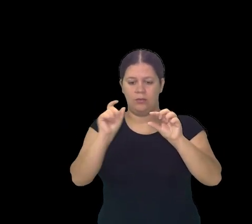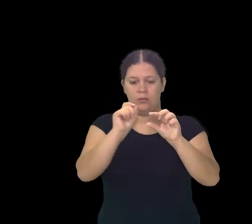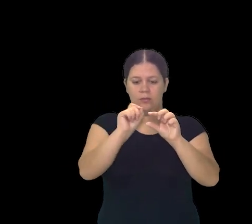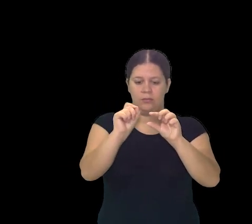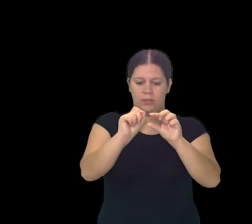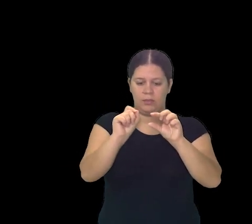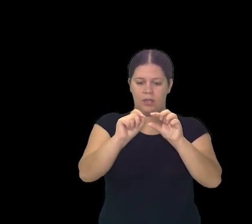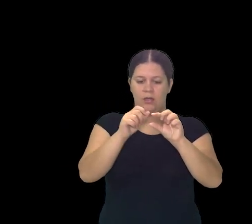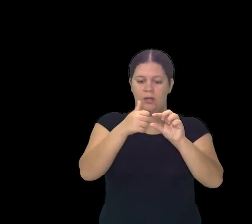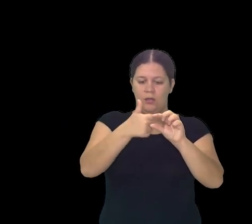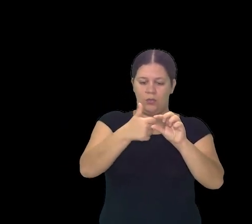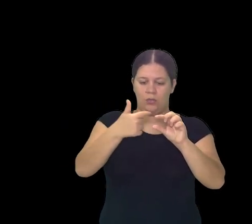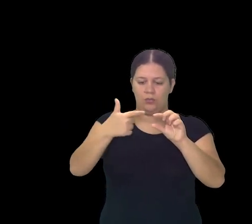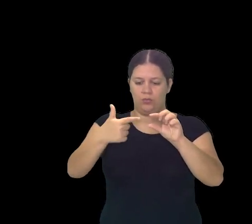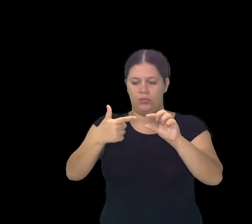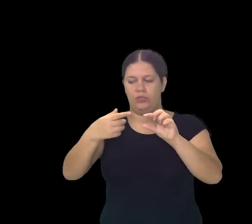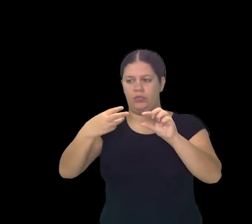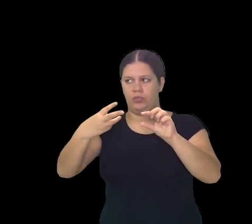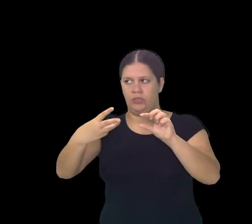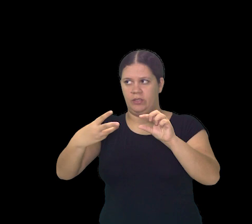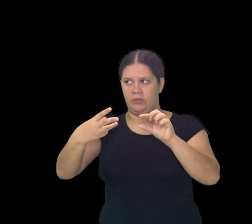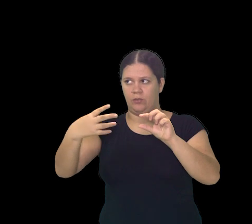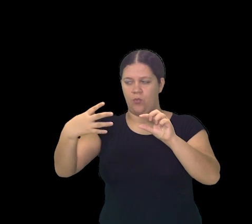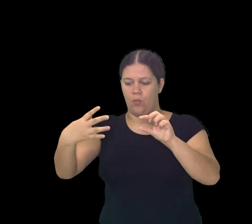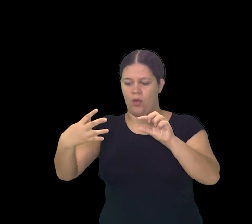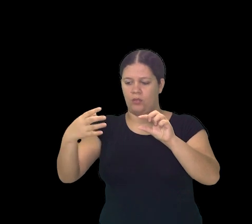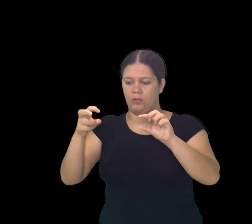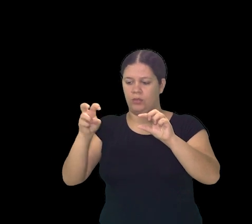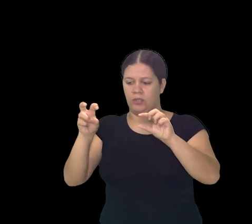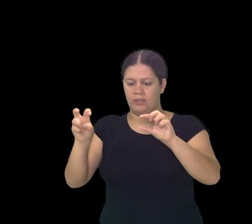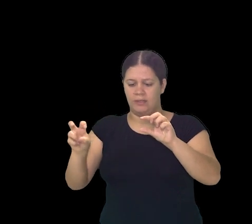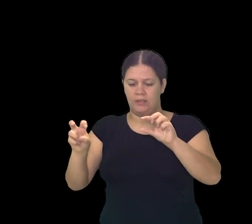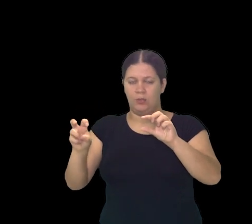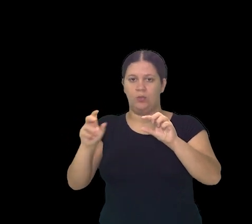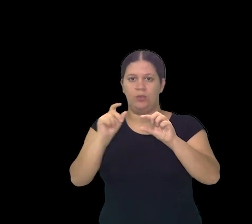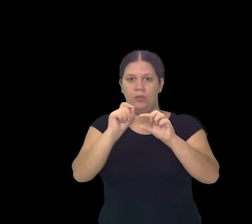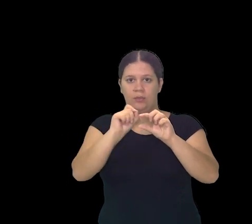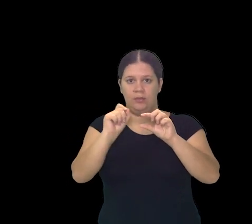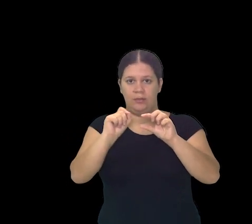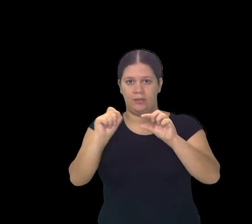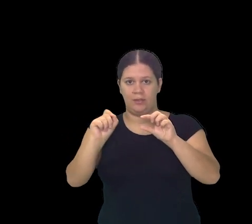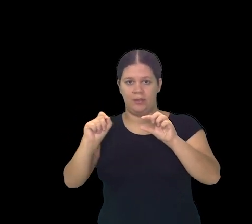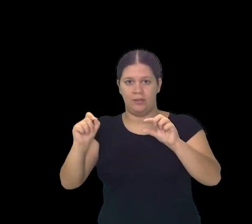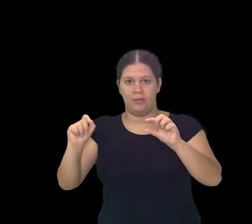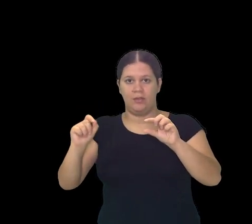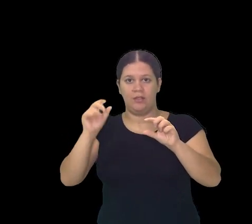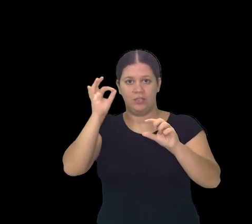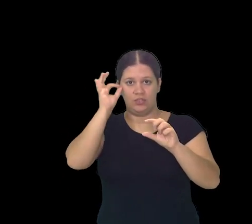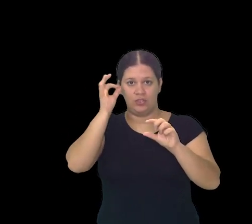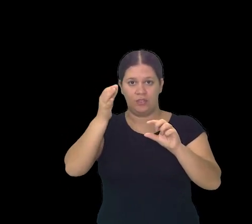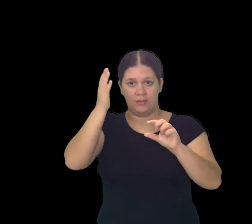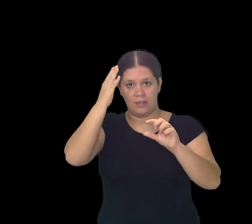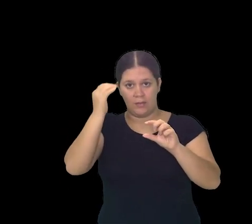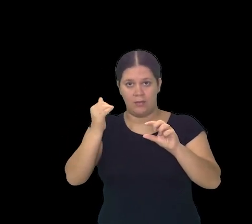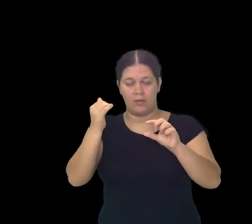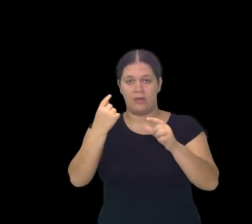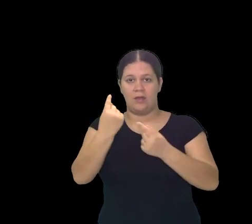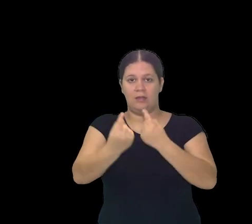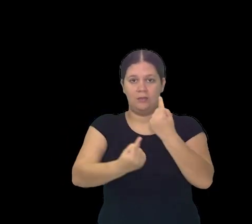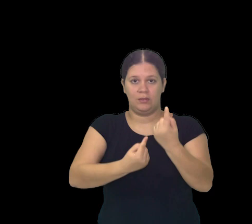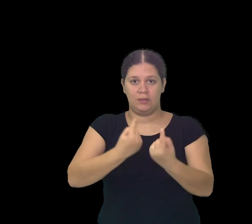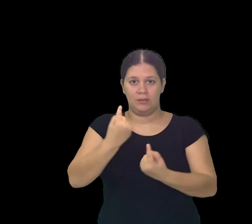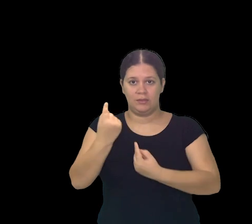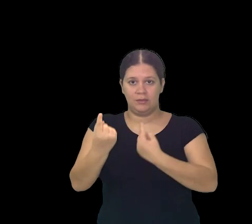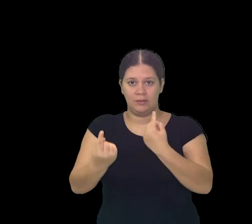Então, 1, 2, 3, 4, 5. Já sabemos que cada uma dessas